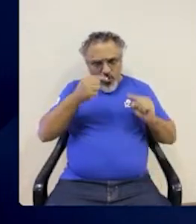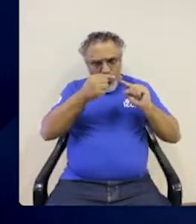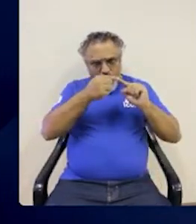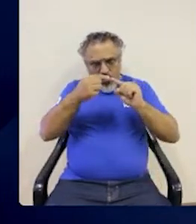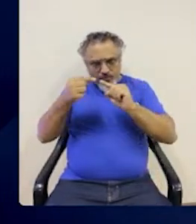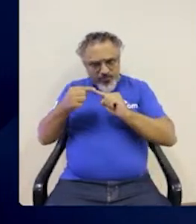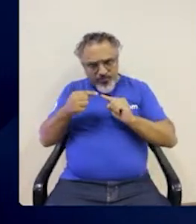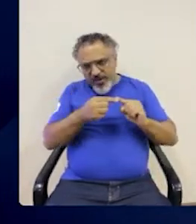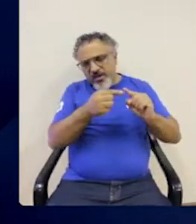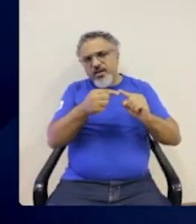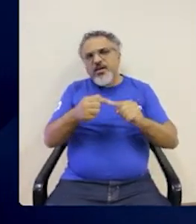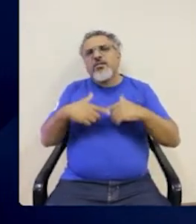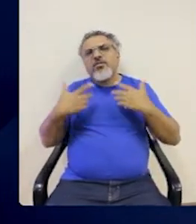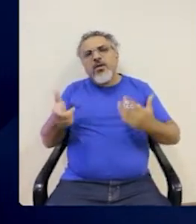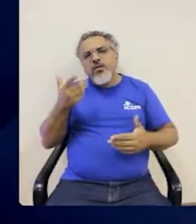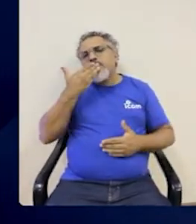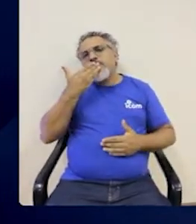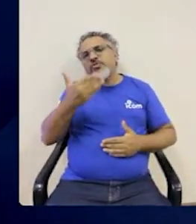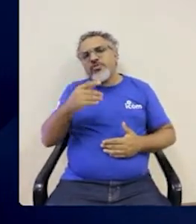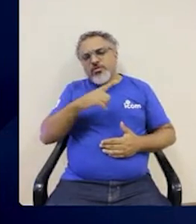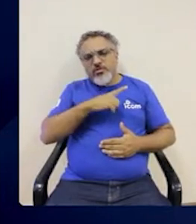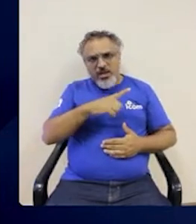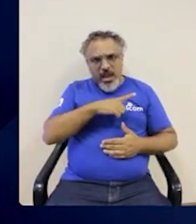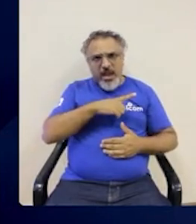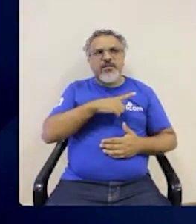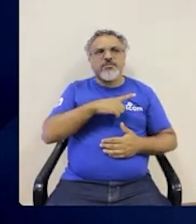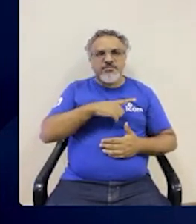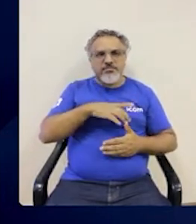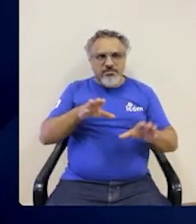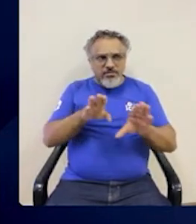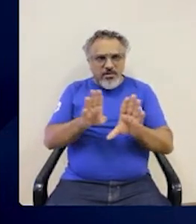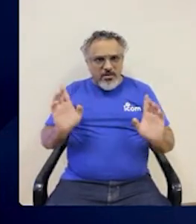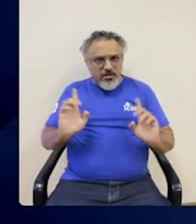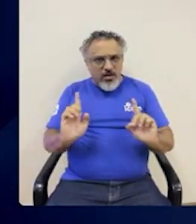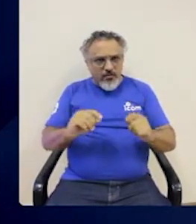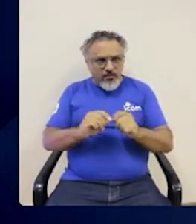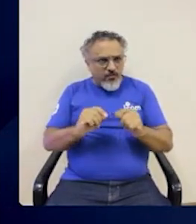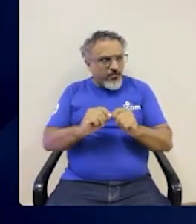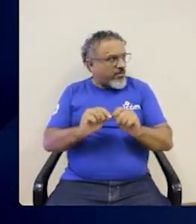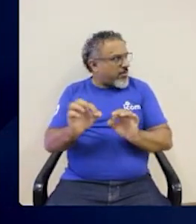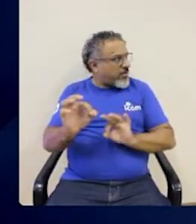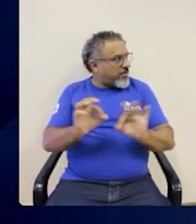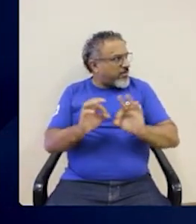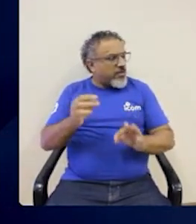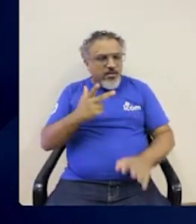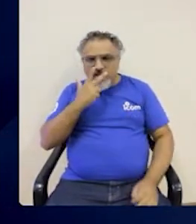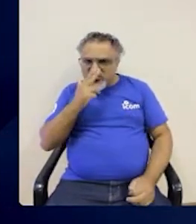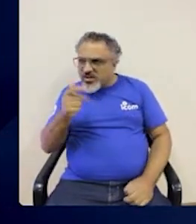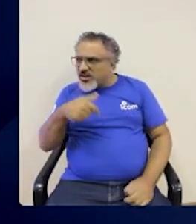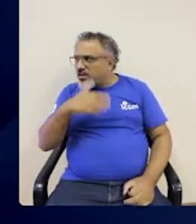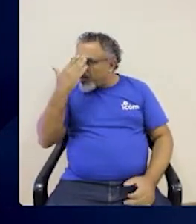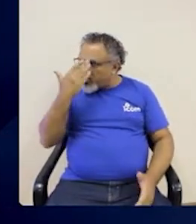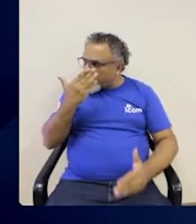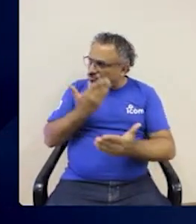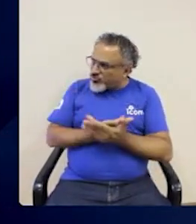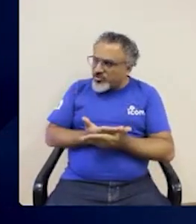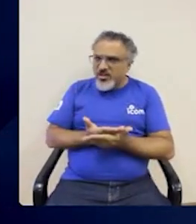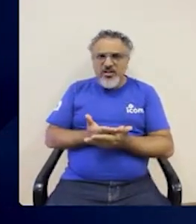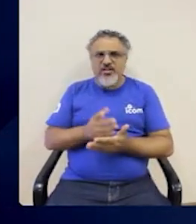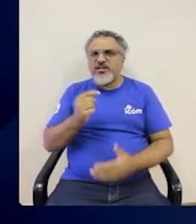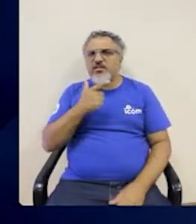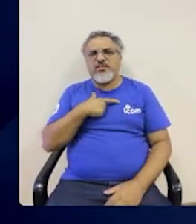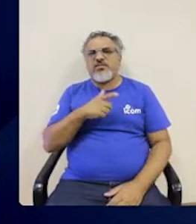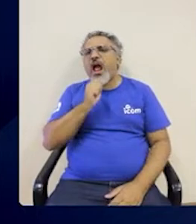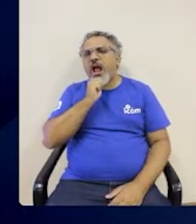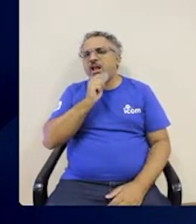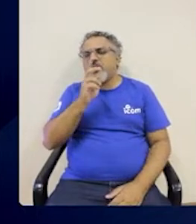quais práticas respondem às demandas que eu tenho, inclusive de não fazê-las se eu acreditar que isso não